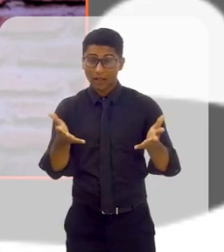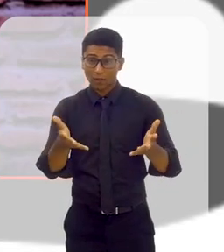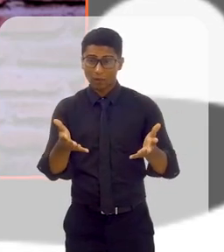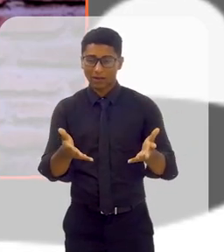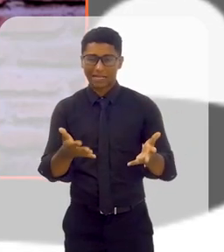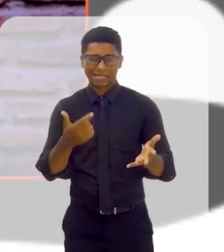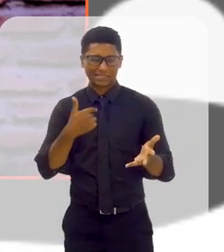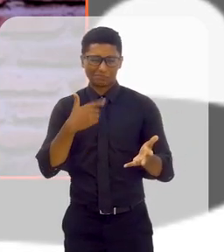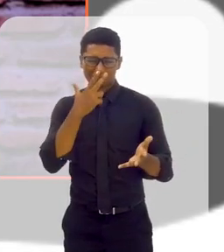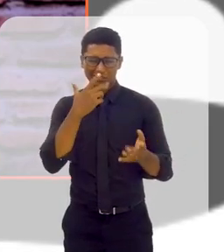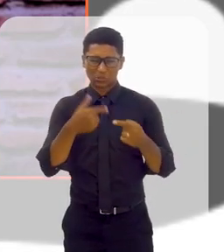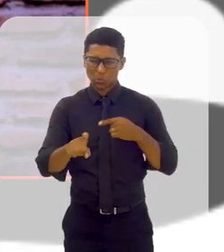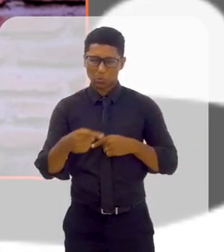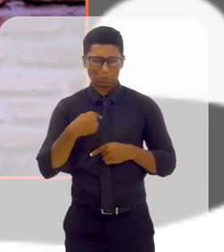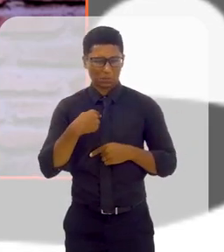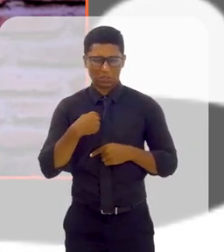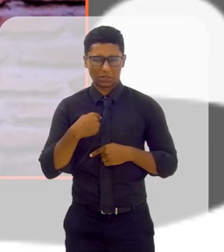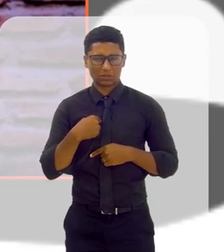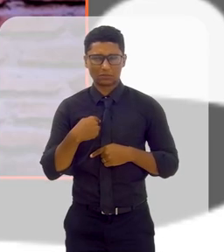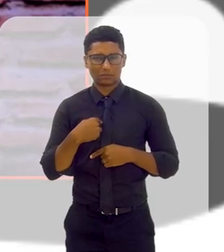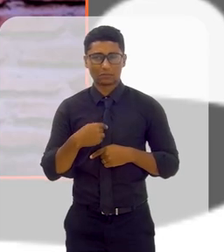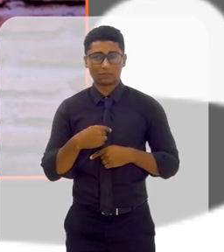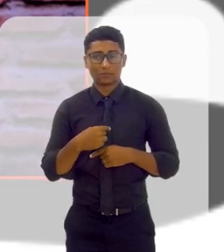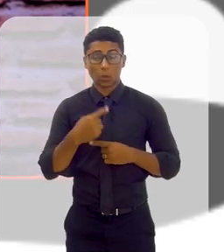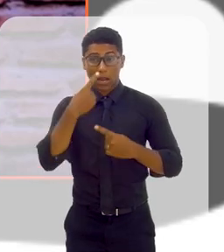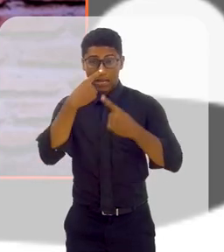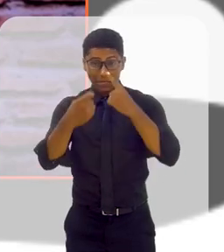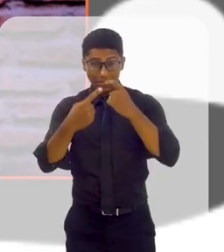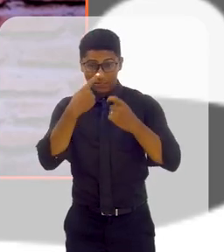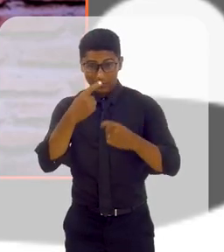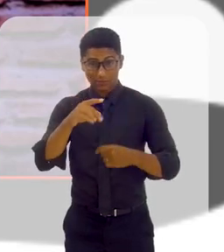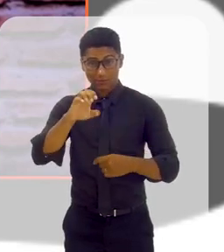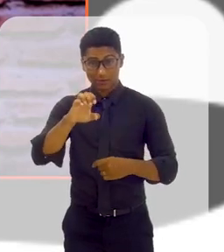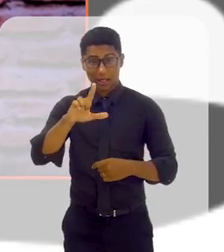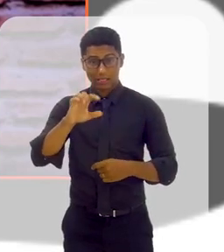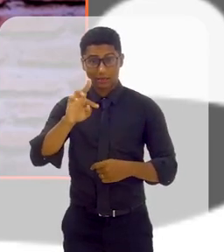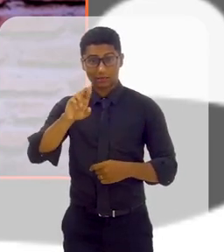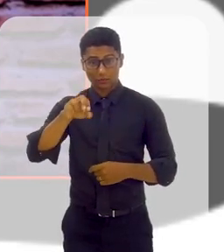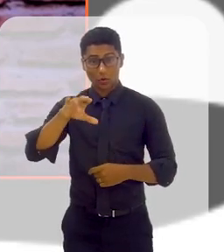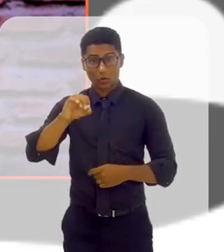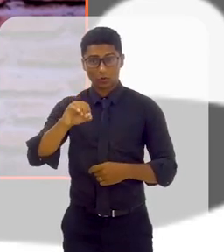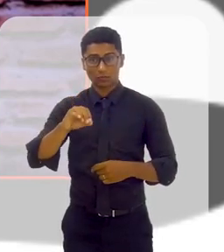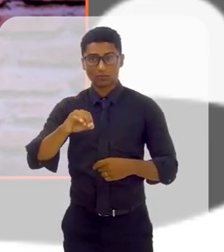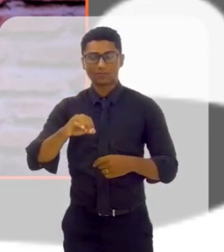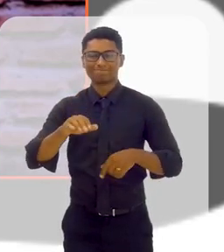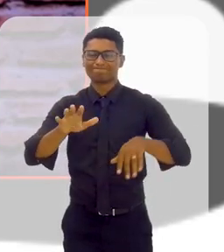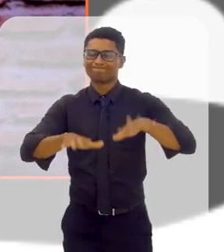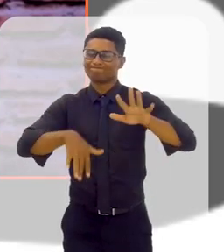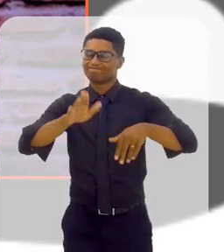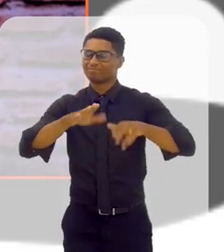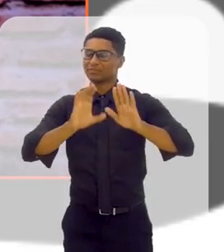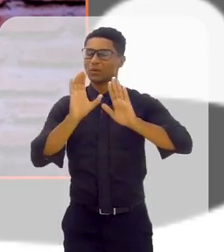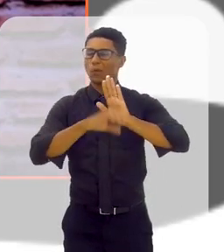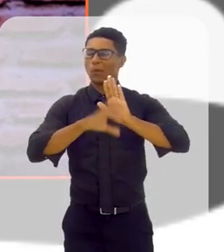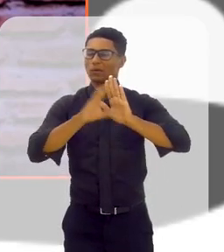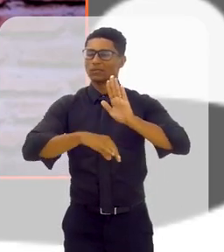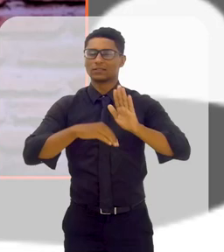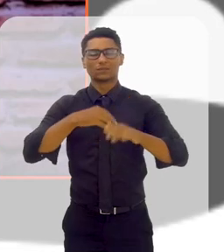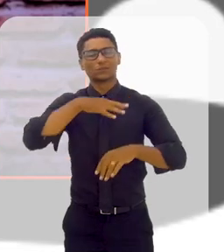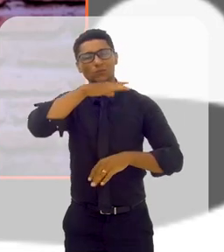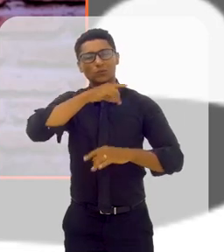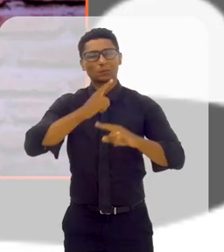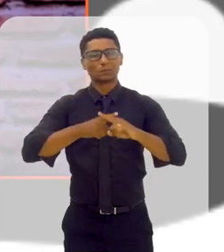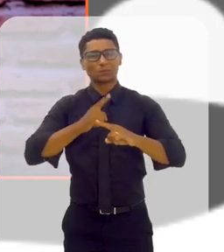servível então o conceito lixo eletrônico muitas vezes Tem jogado contra o